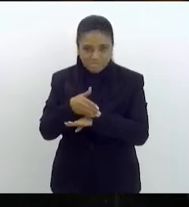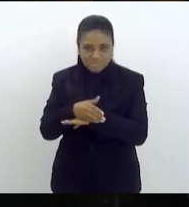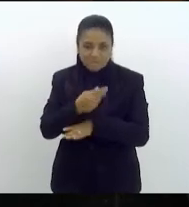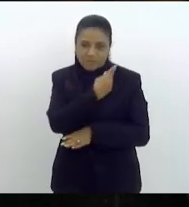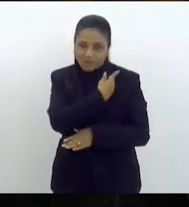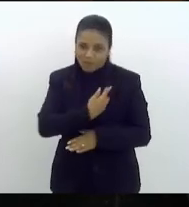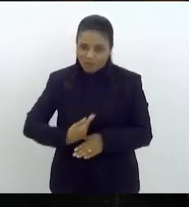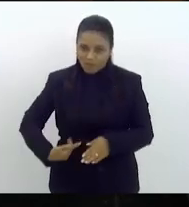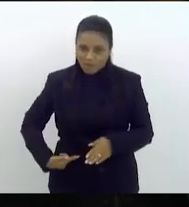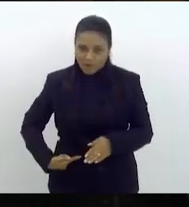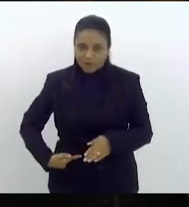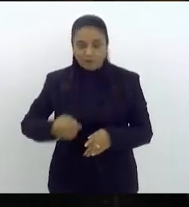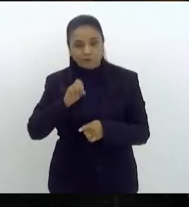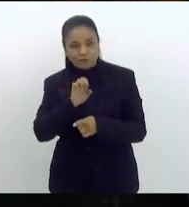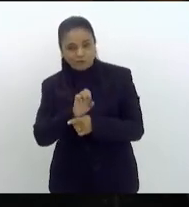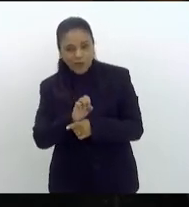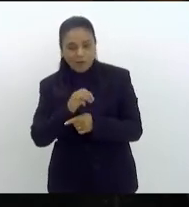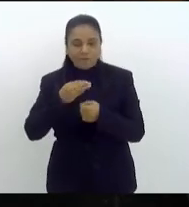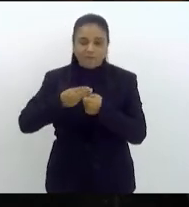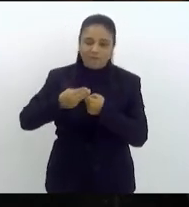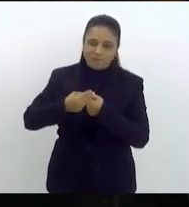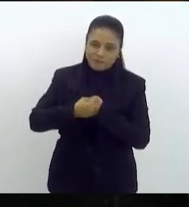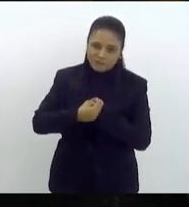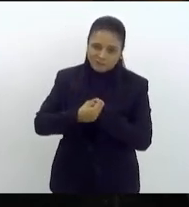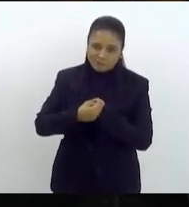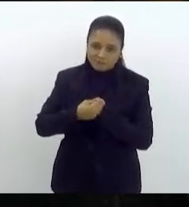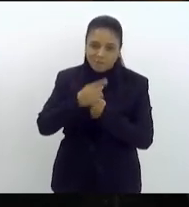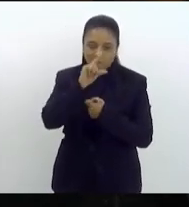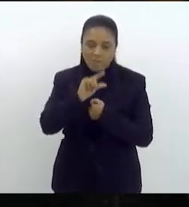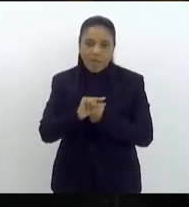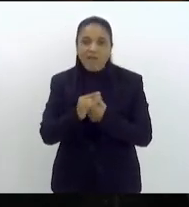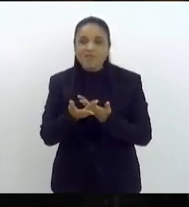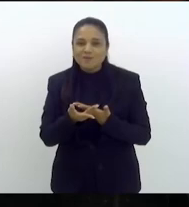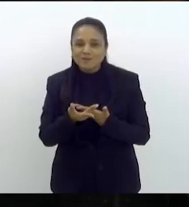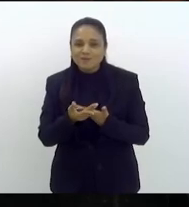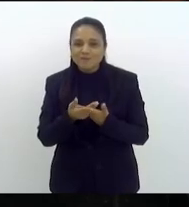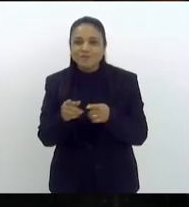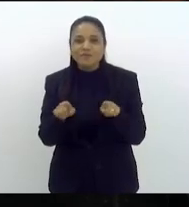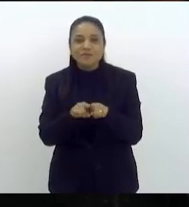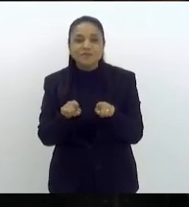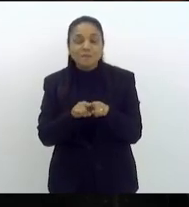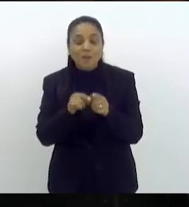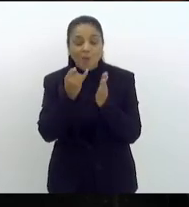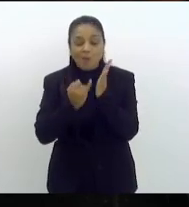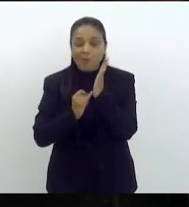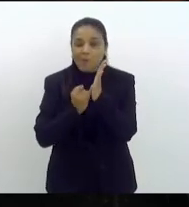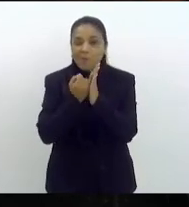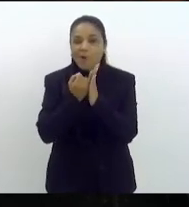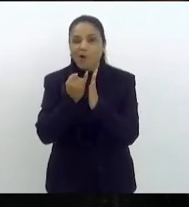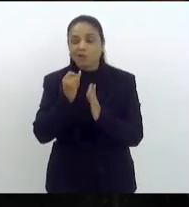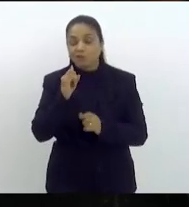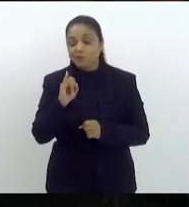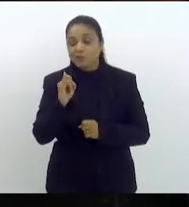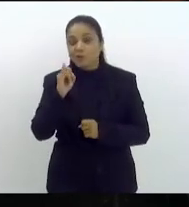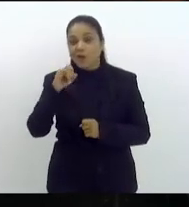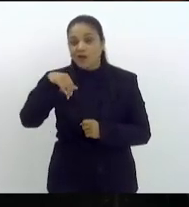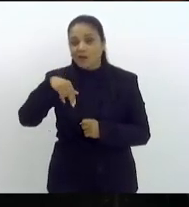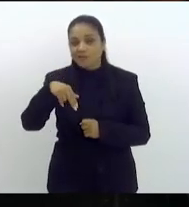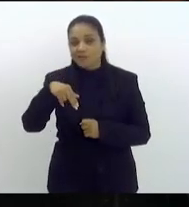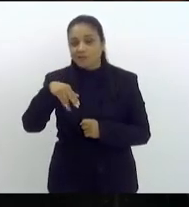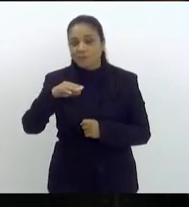governamentais para o estado e para o municípios com bolava também o próprio imposto de renda